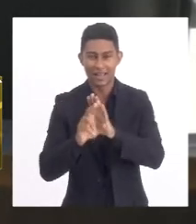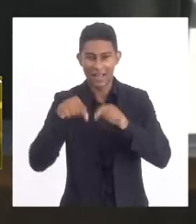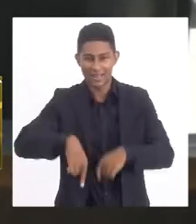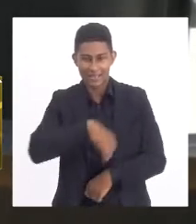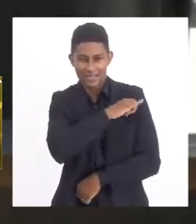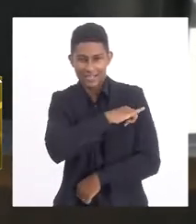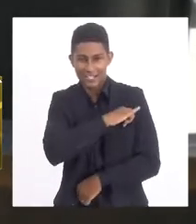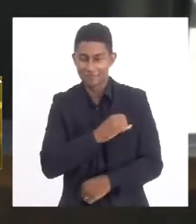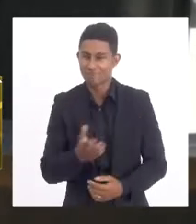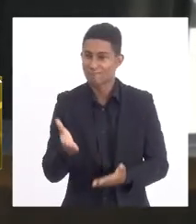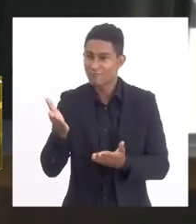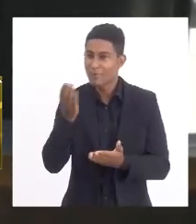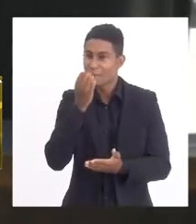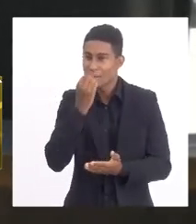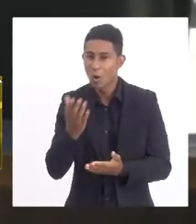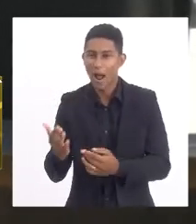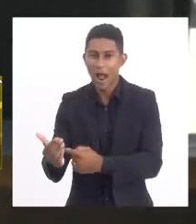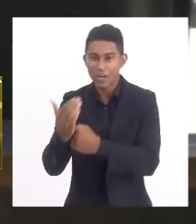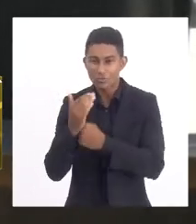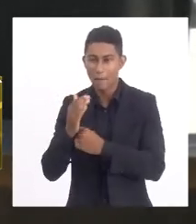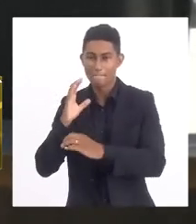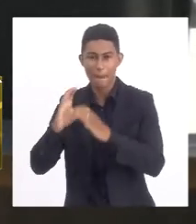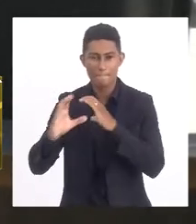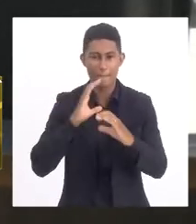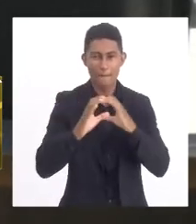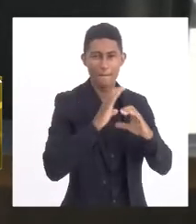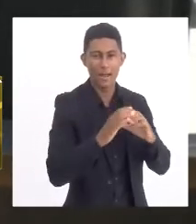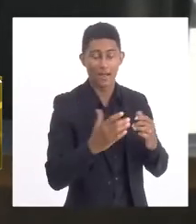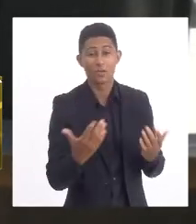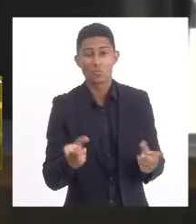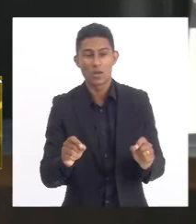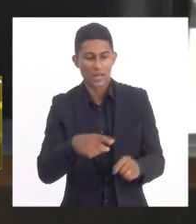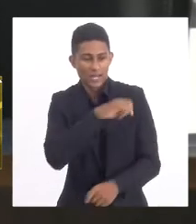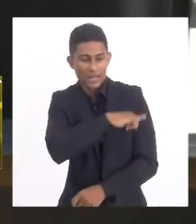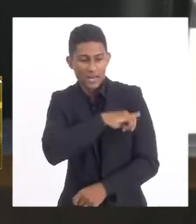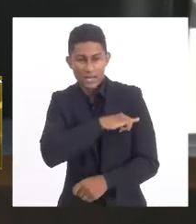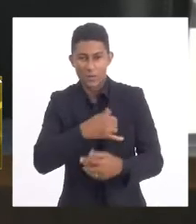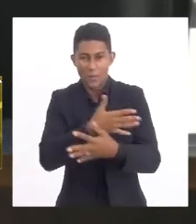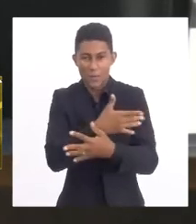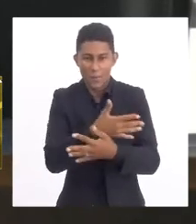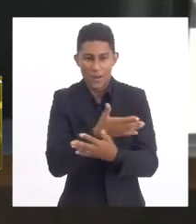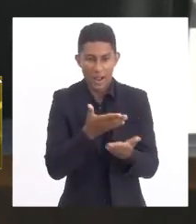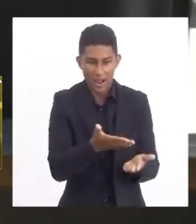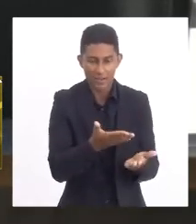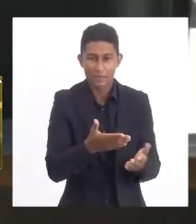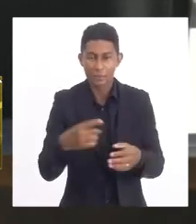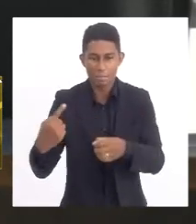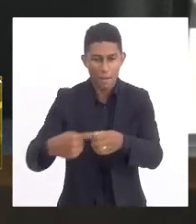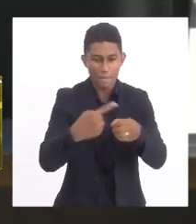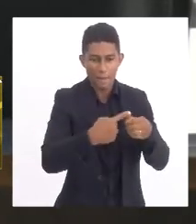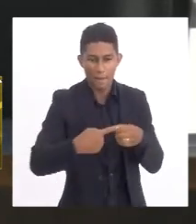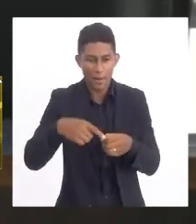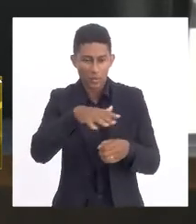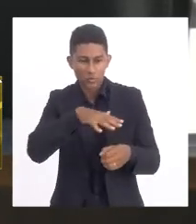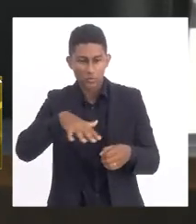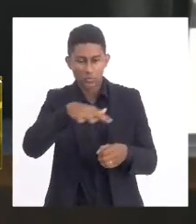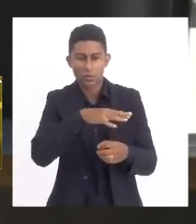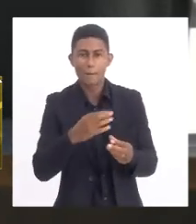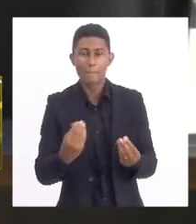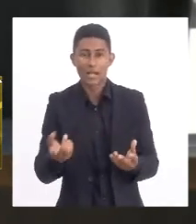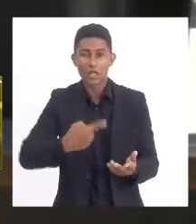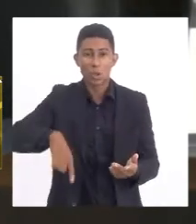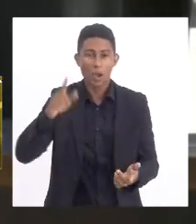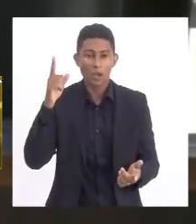tem facilitado muito essa comunicação entre o estado do Rio entre cidade do Rio de Janeiro e todos os municípios para que a gente possa